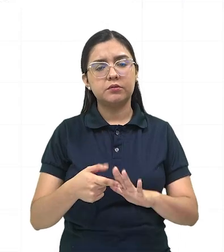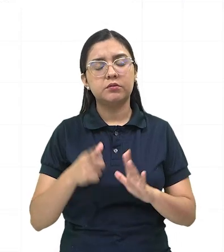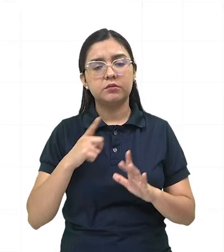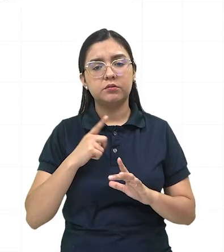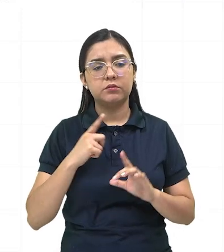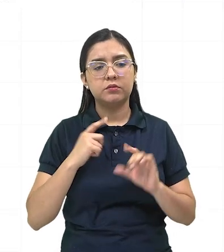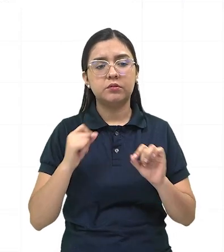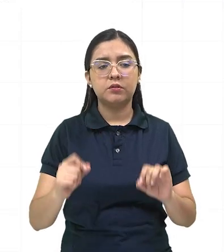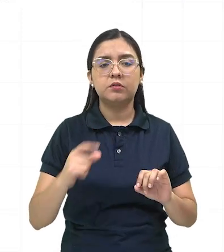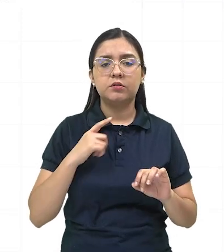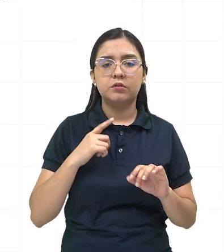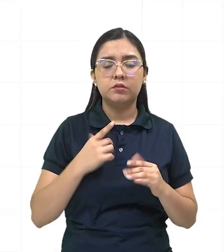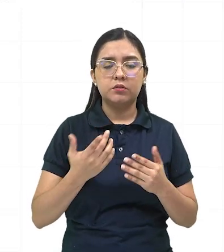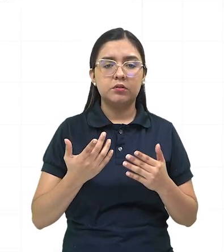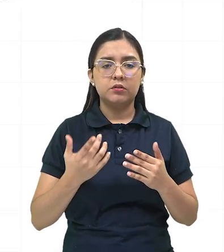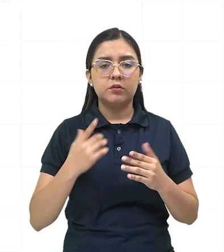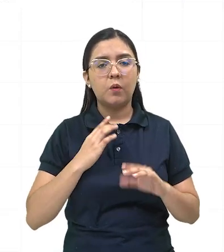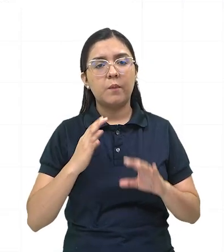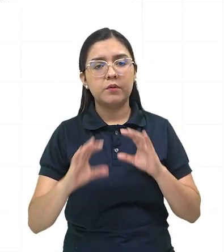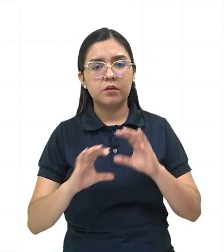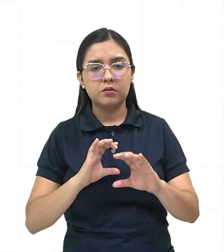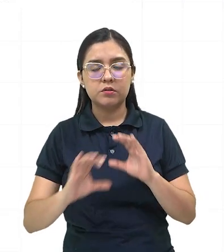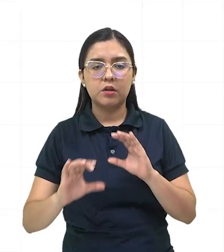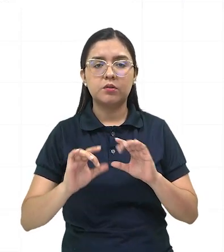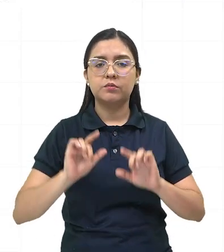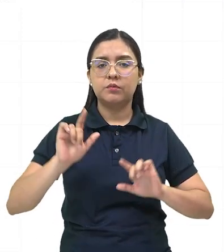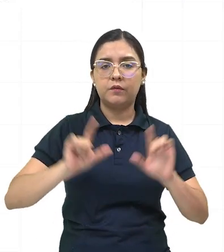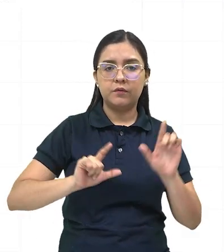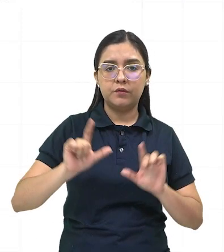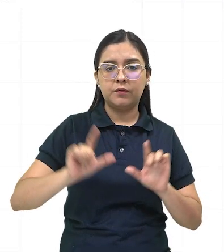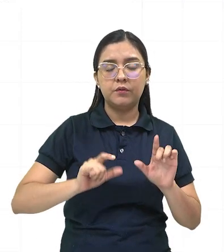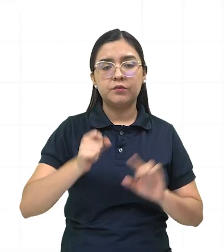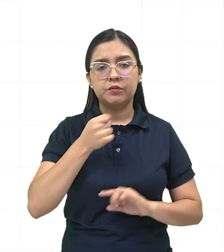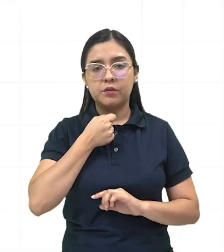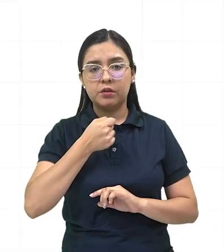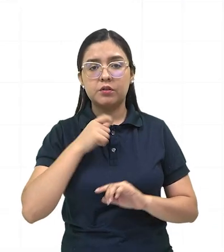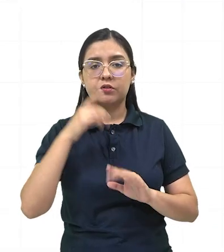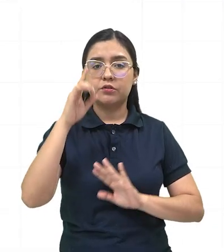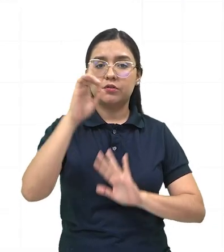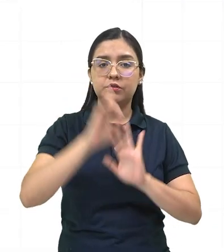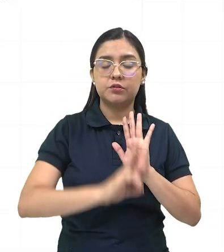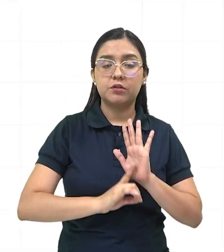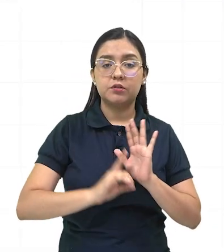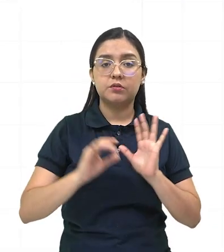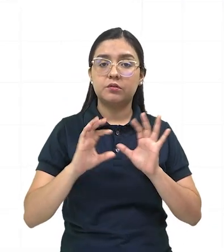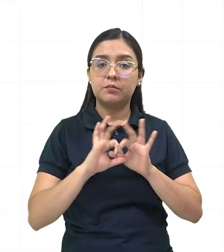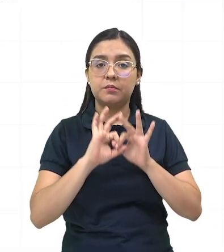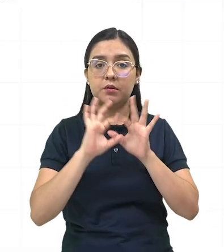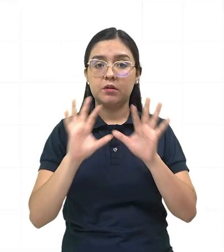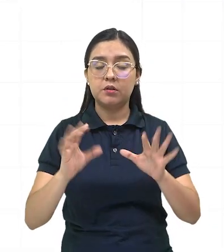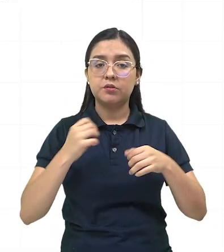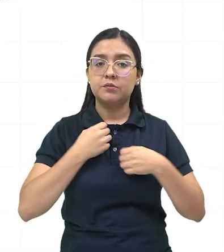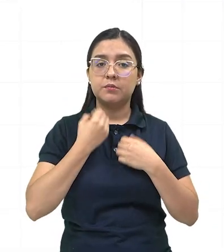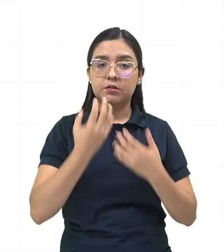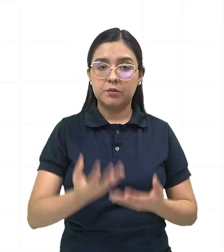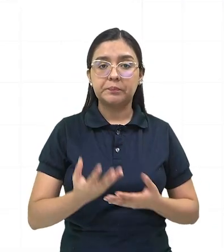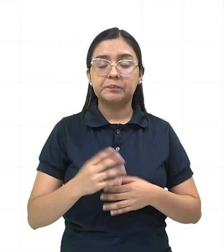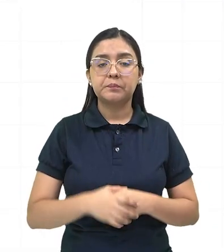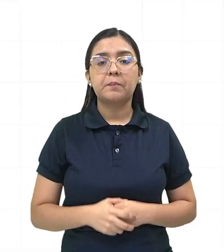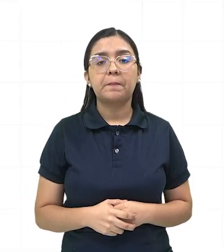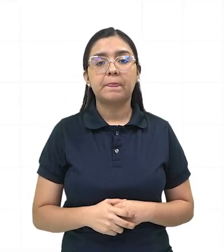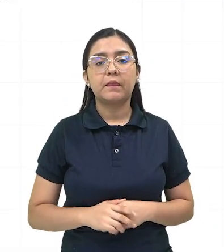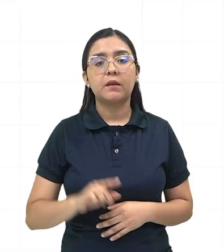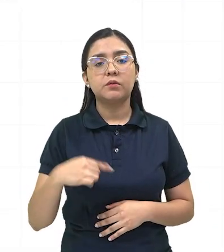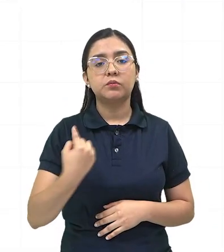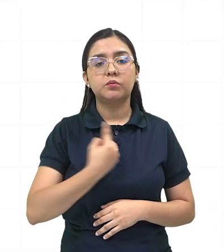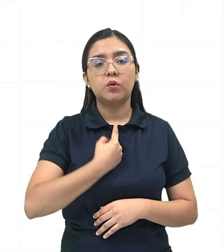de comunicação, nos telejornais, esse direito de liberdade de expressão.